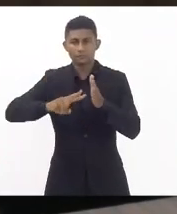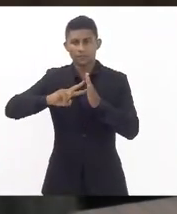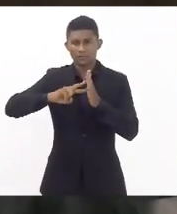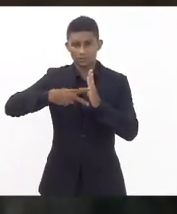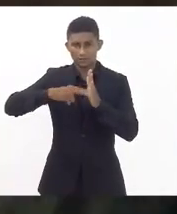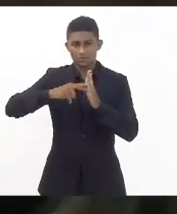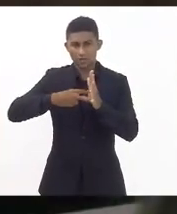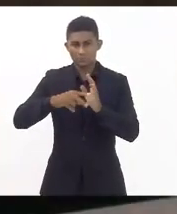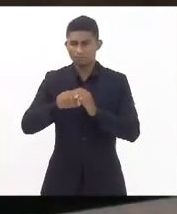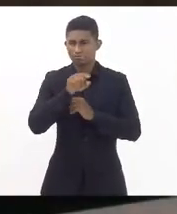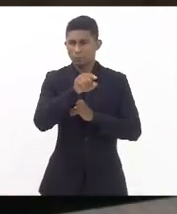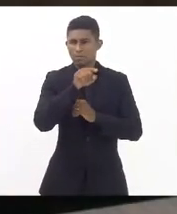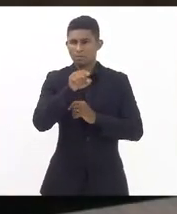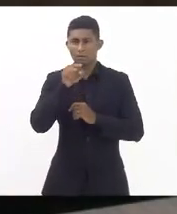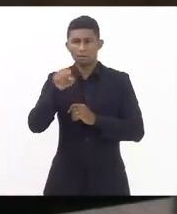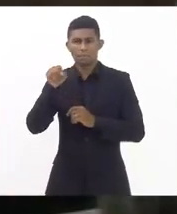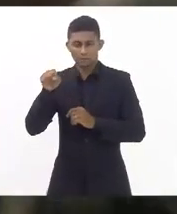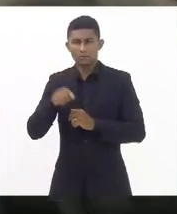sindicatos